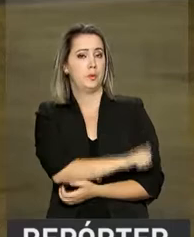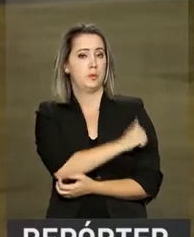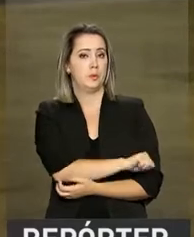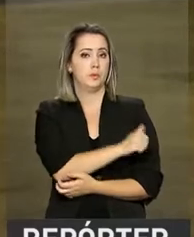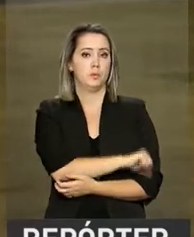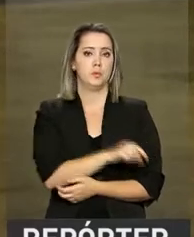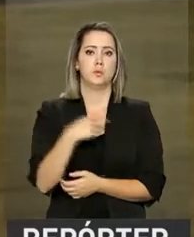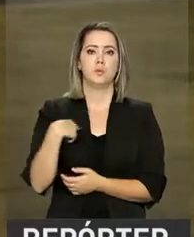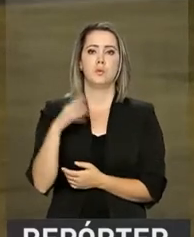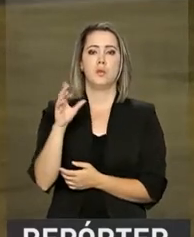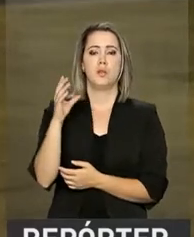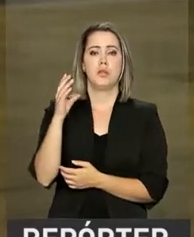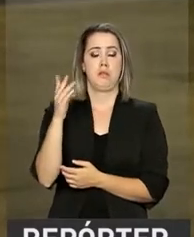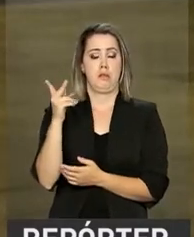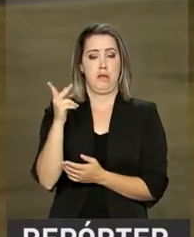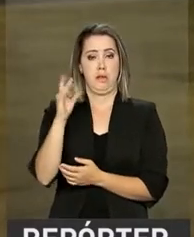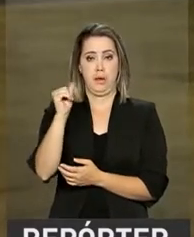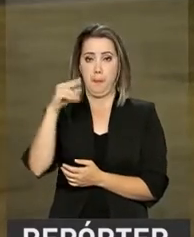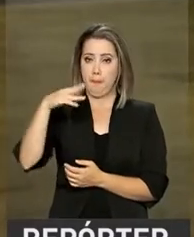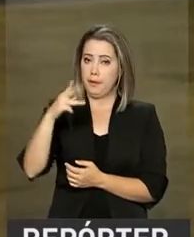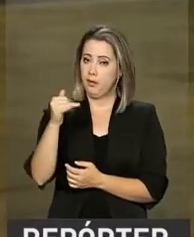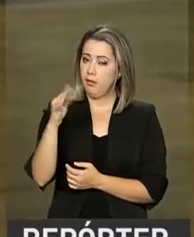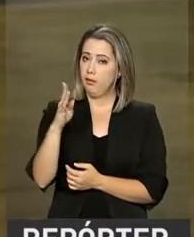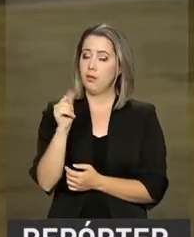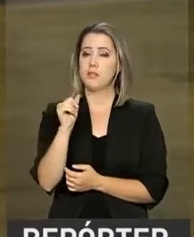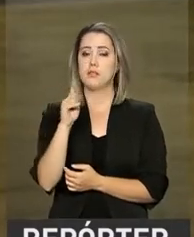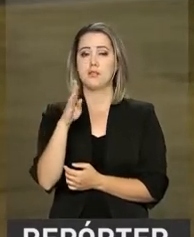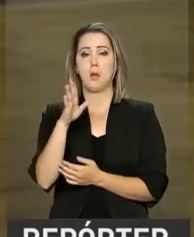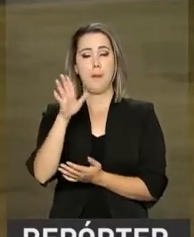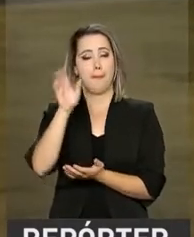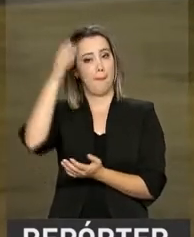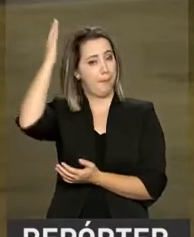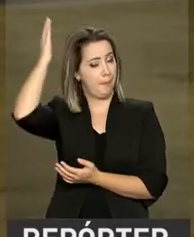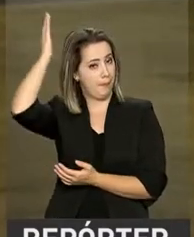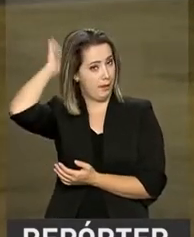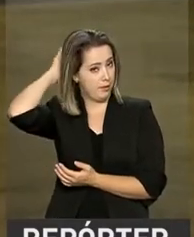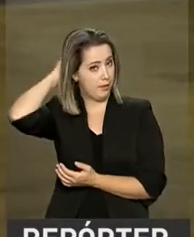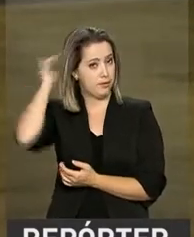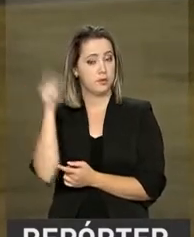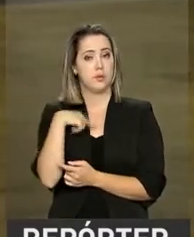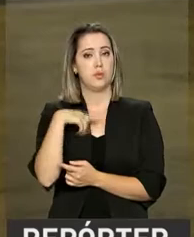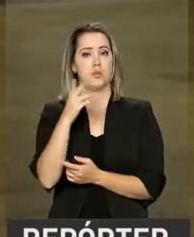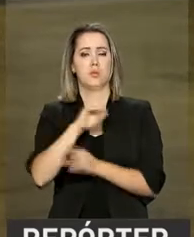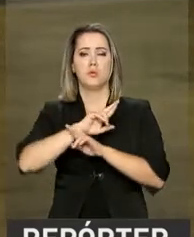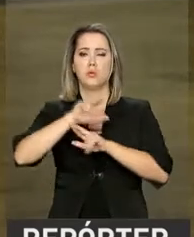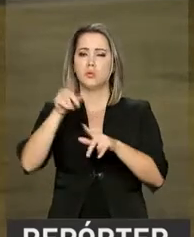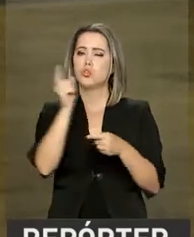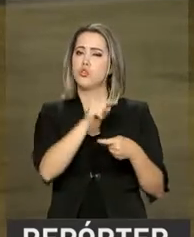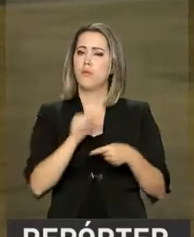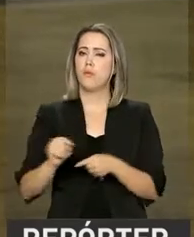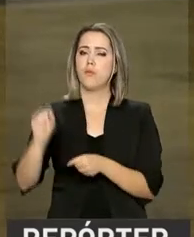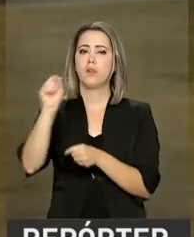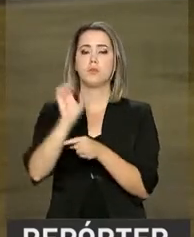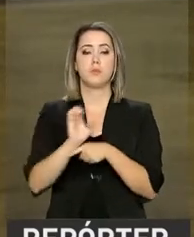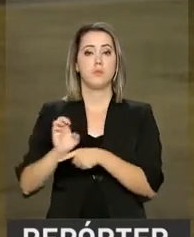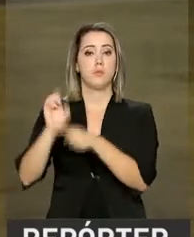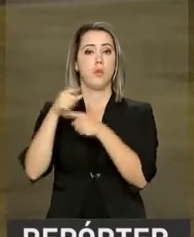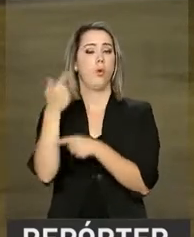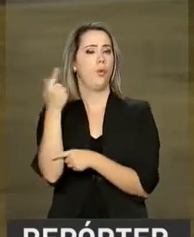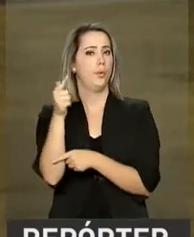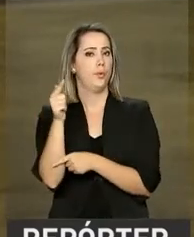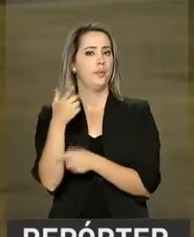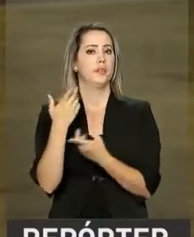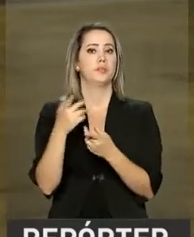janeiro campinas belém florianópolis porto alegre belo horizonte recife salvador goiânia e